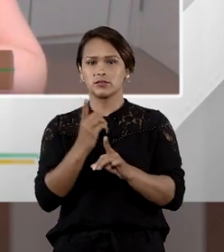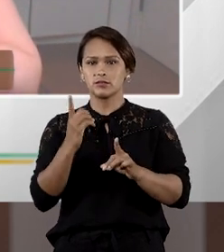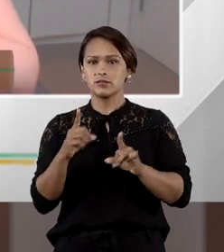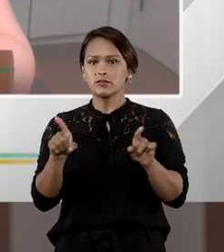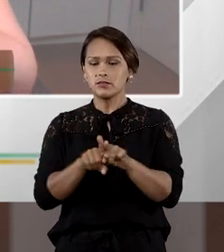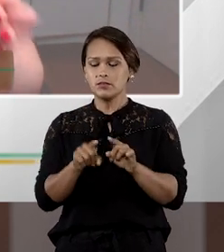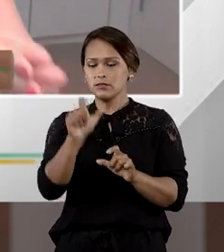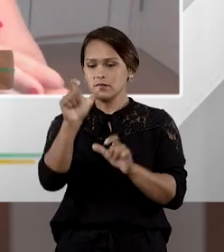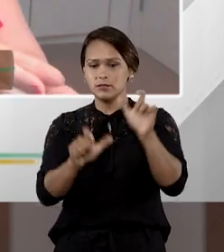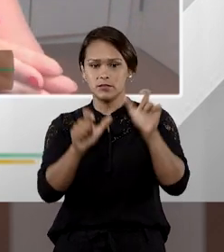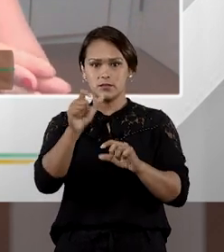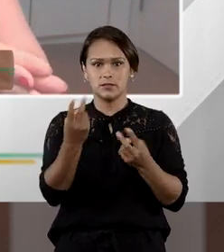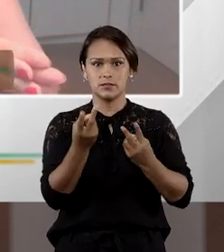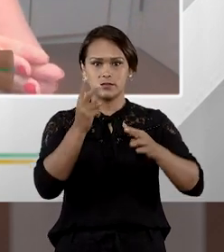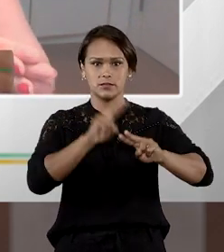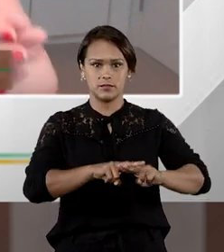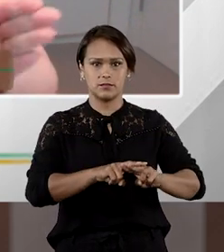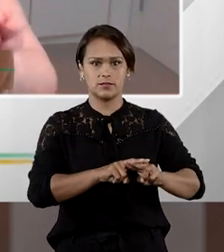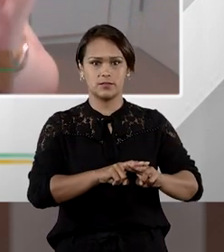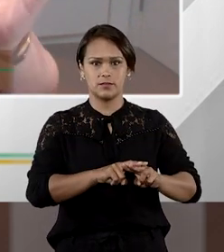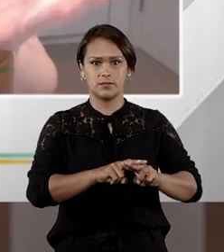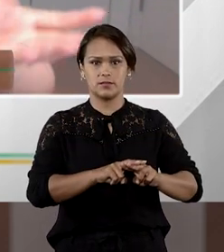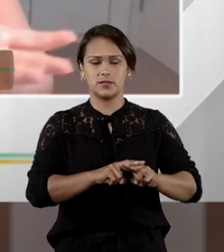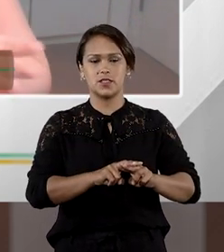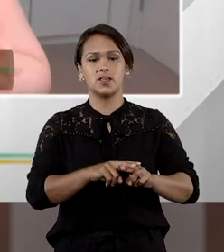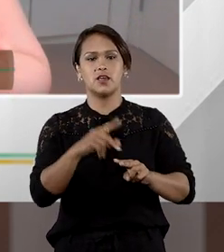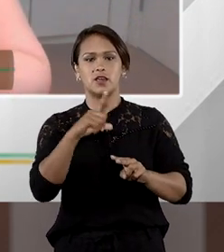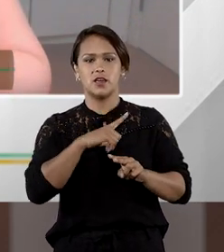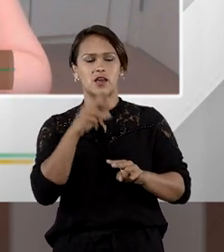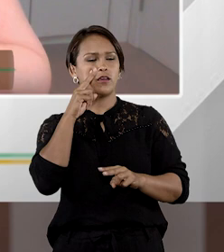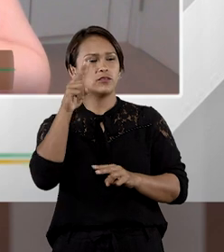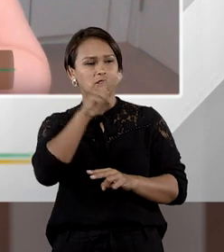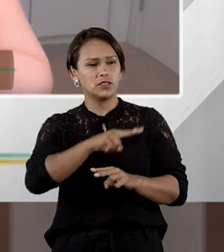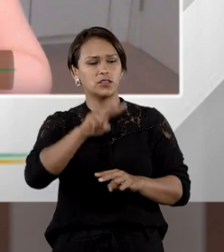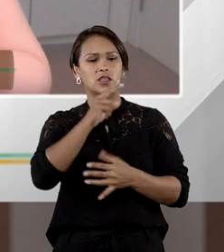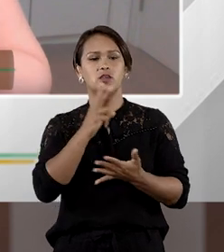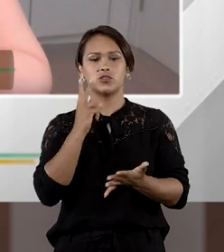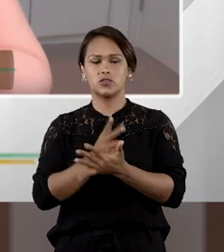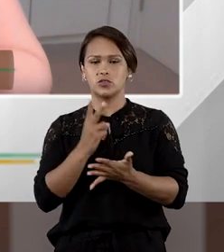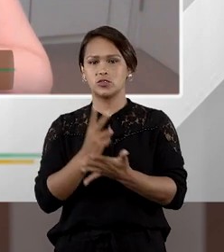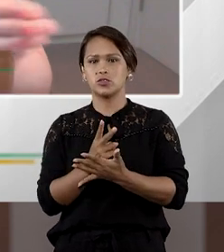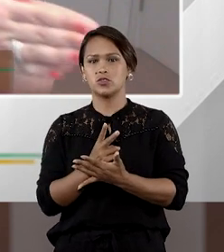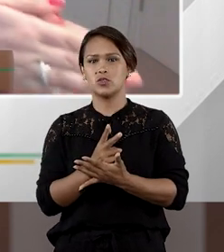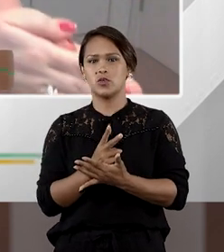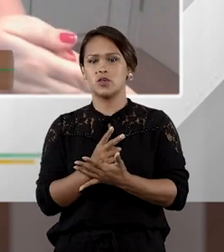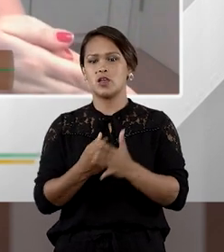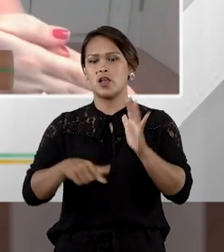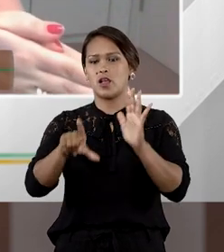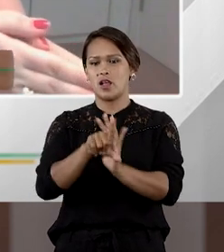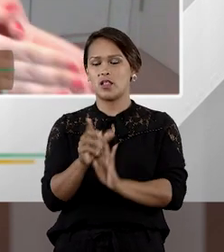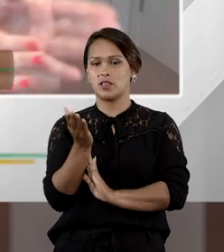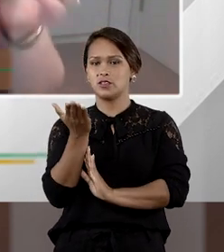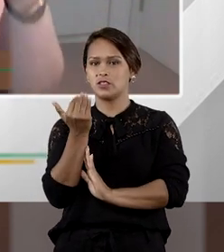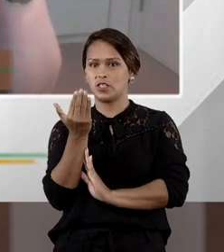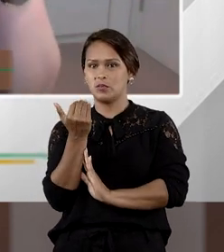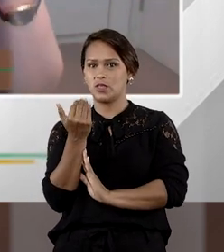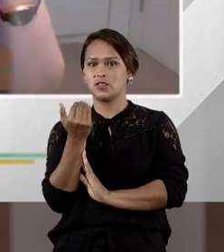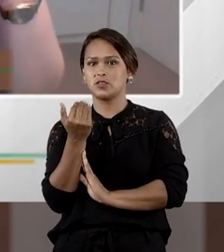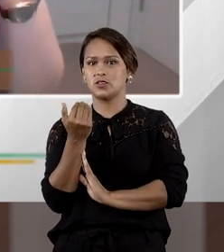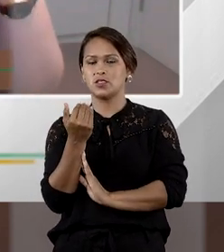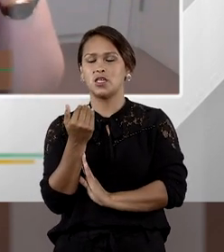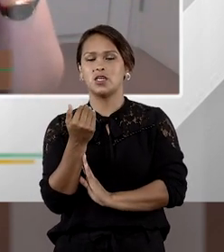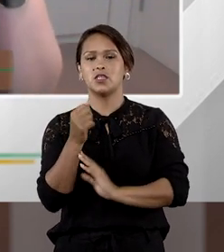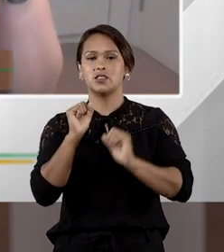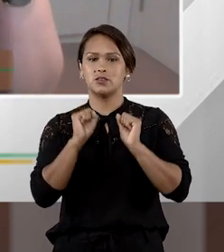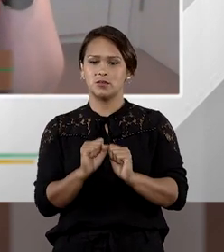seguinte. Para cada prisão, acaba havendo a visão de que prevalece o prazo da Lei de Alimentos. Então, o